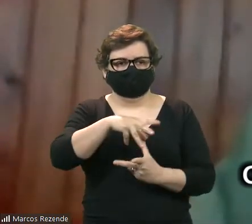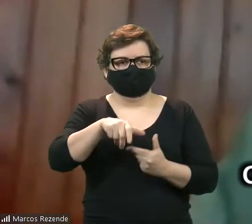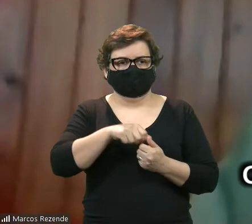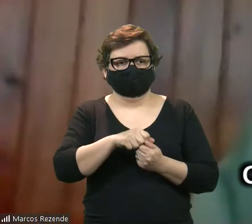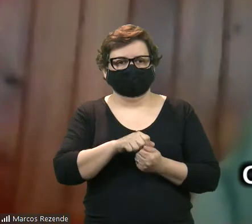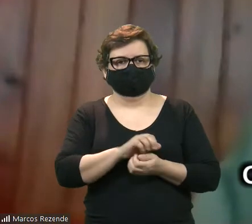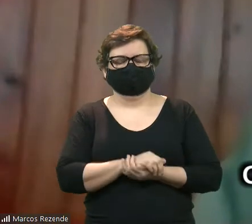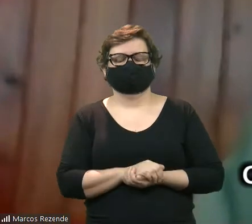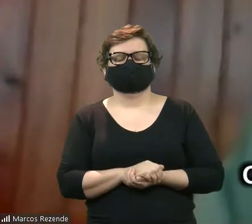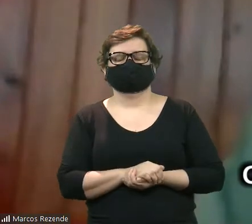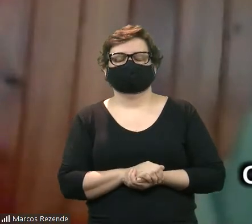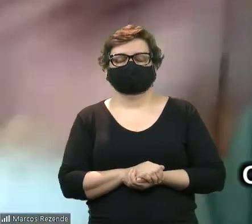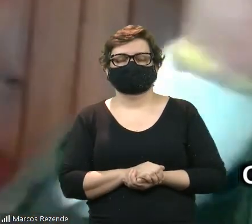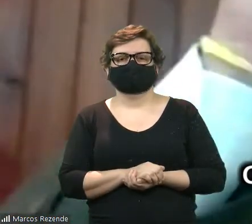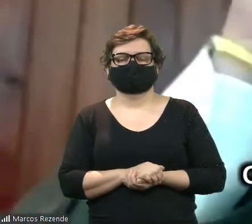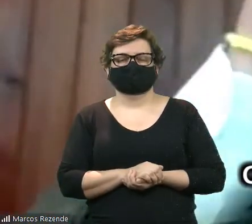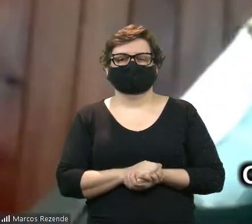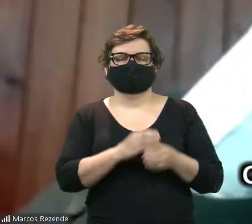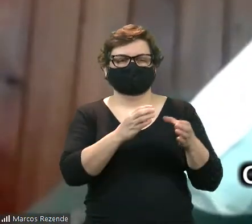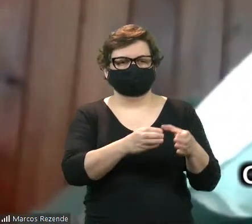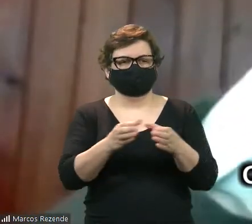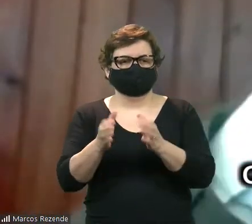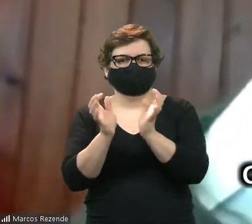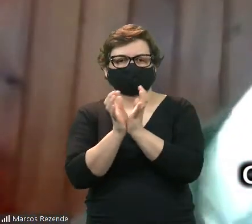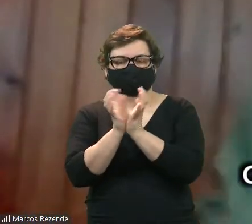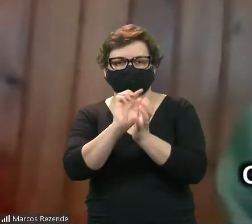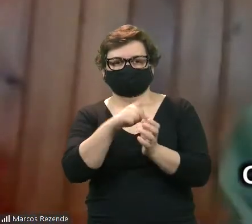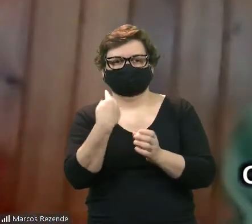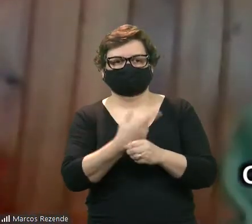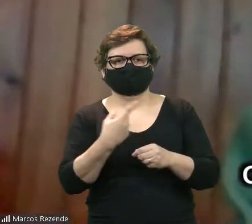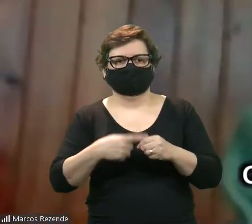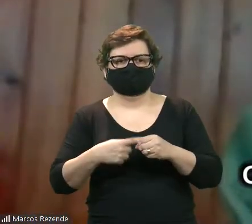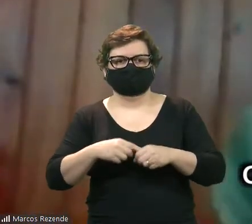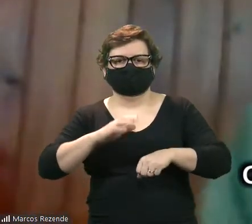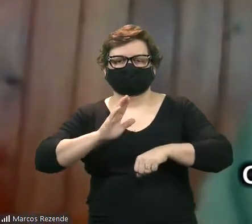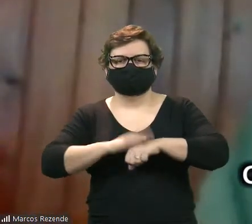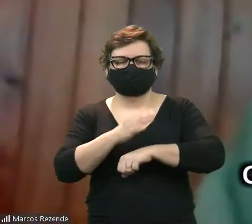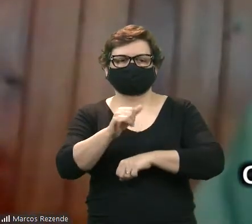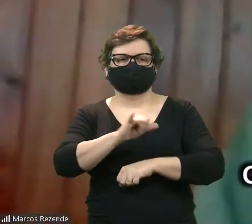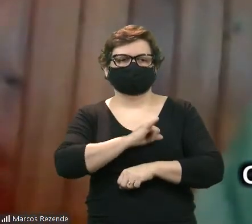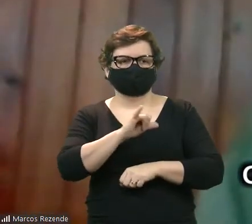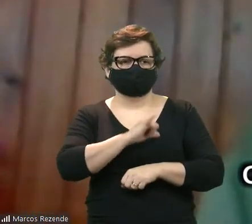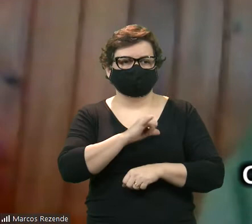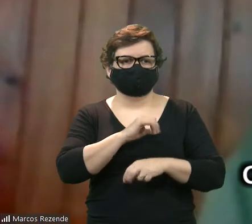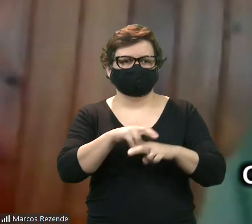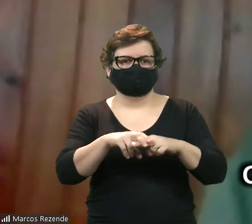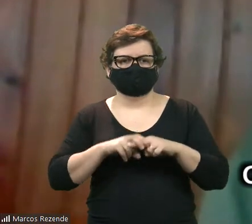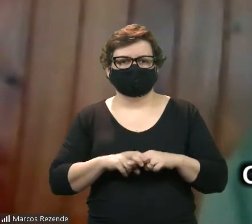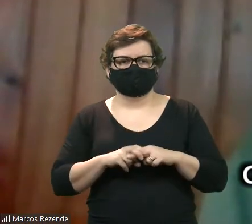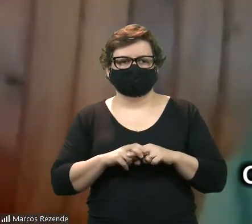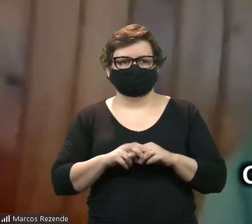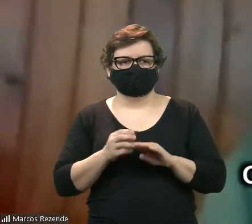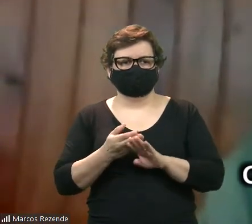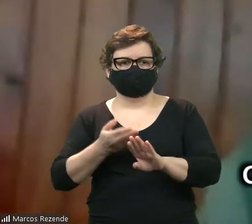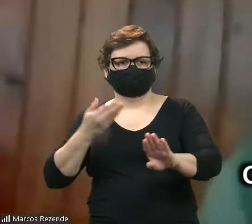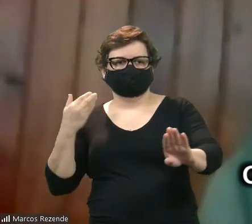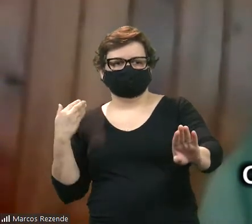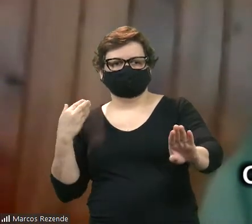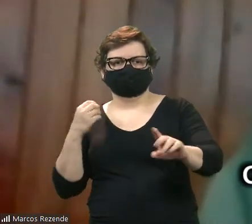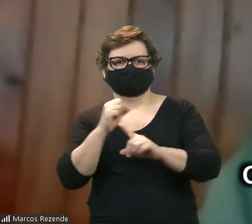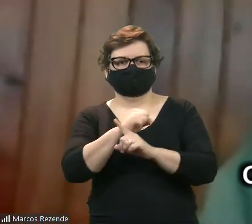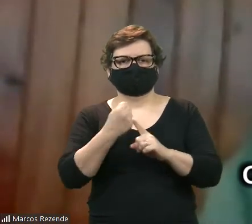foi uma das atividades econômicas da nossa cidade mais afetadas por esse isolamento, e